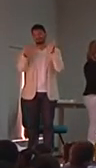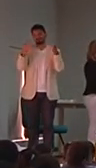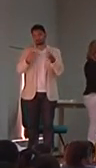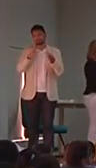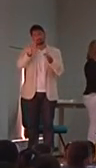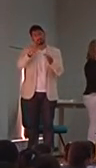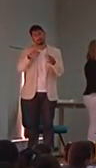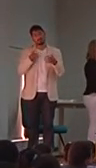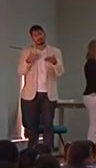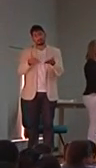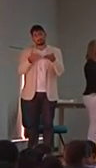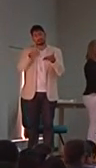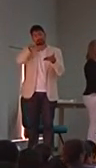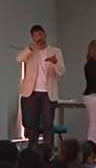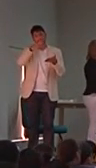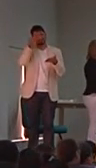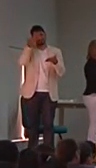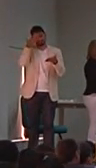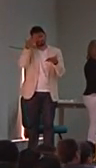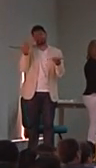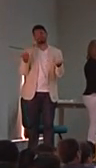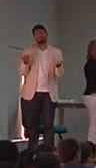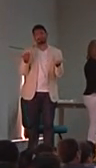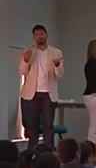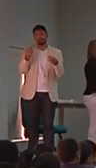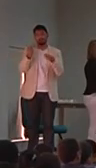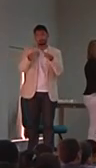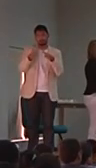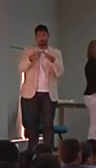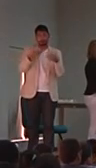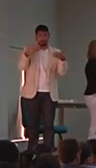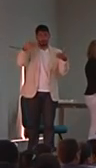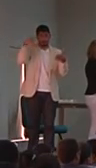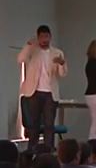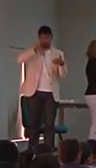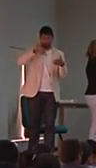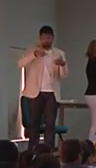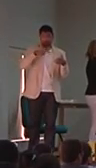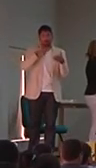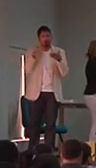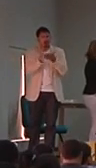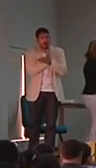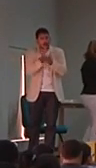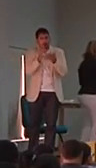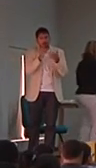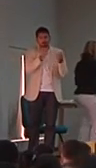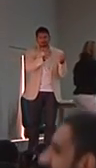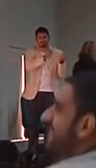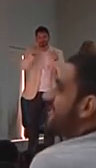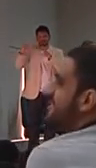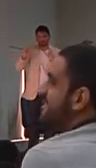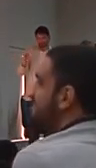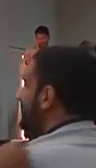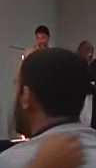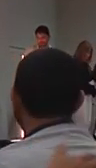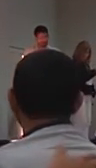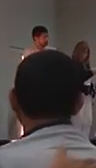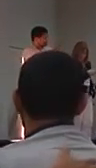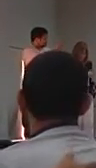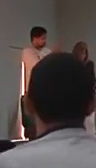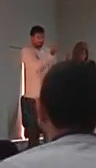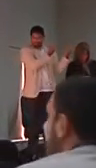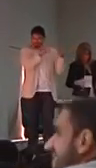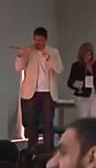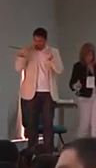peço a compreensão da plateia, em que eu vou passar aqui alguns slides e de forma muito rápida para ver se consigo, em